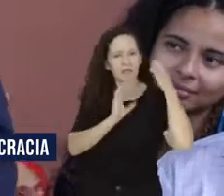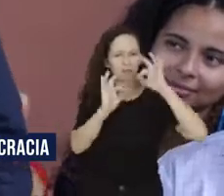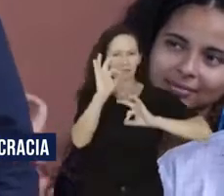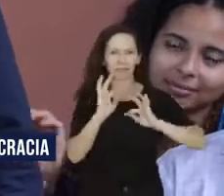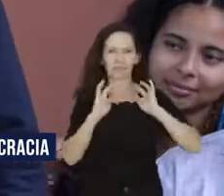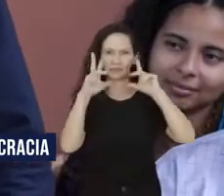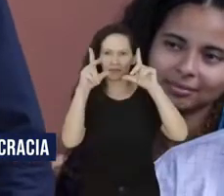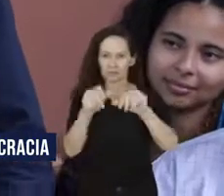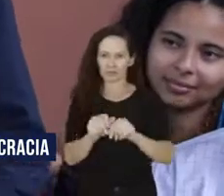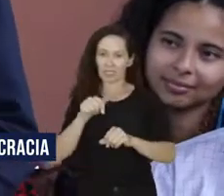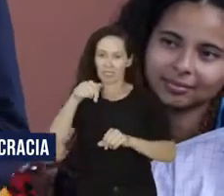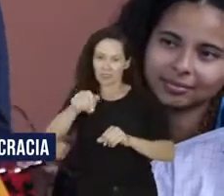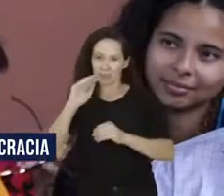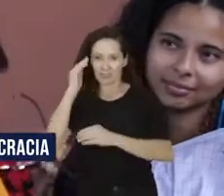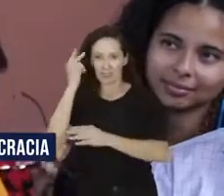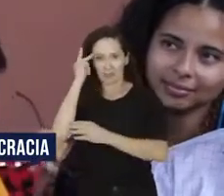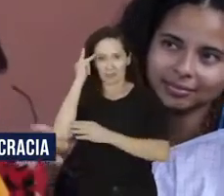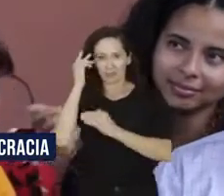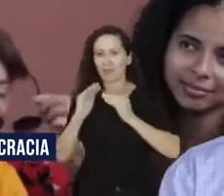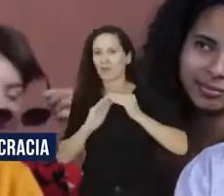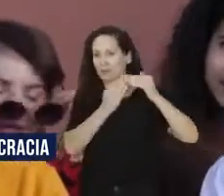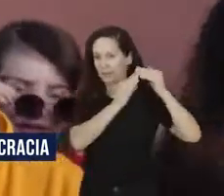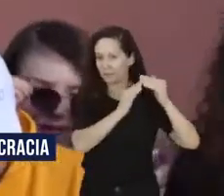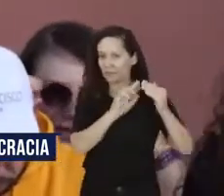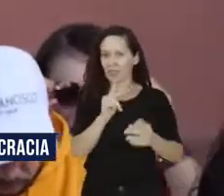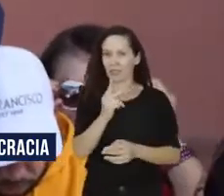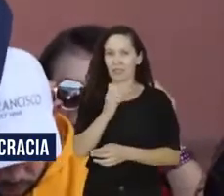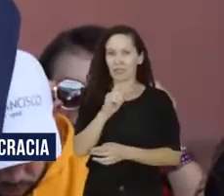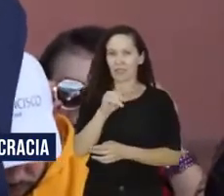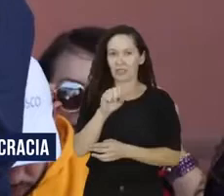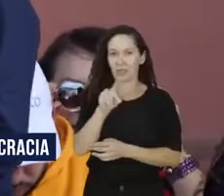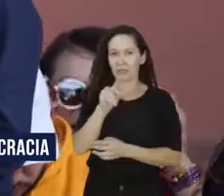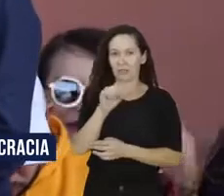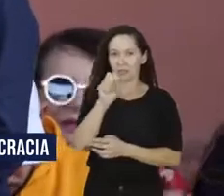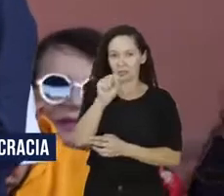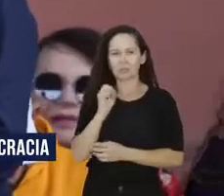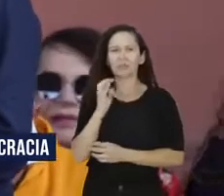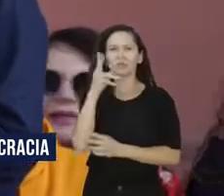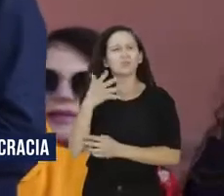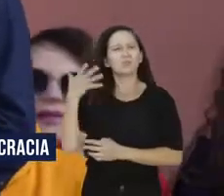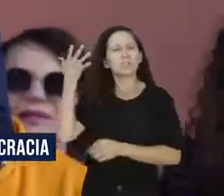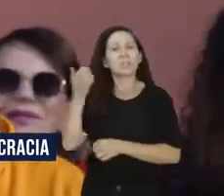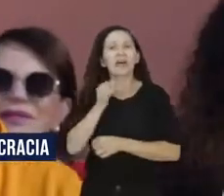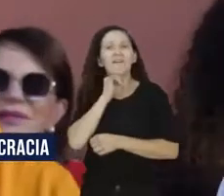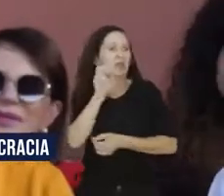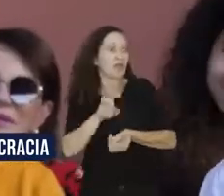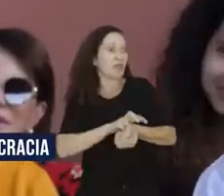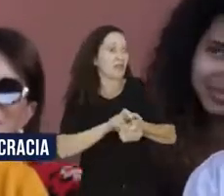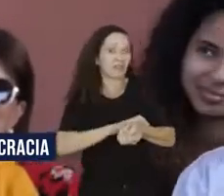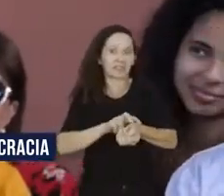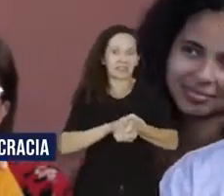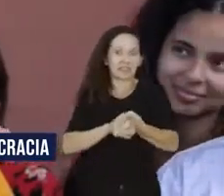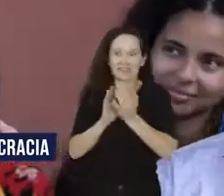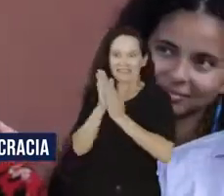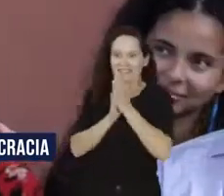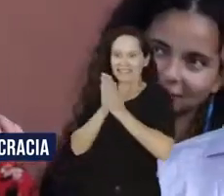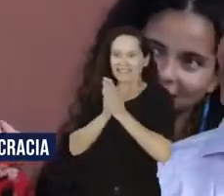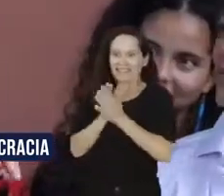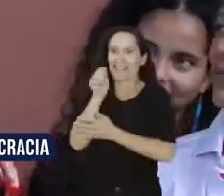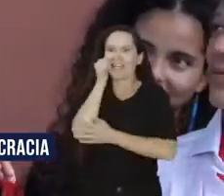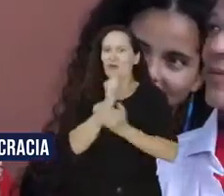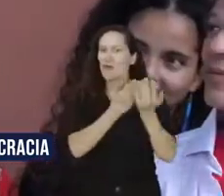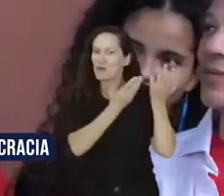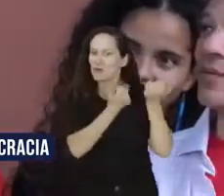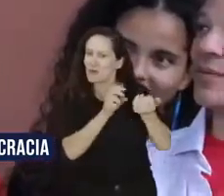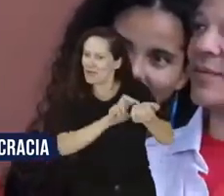Heliópolis. Todo mundo que falou aqui falou que estava nervoso. As meninas estavam nervosas,